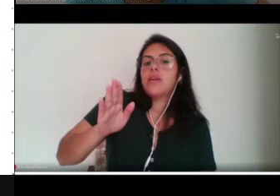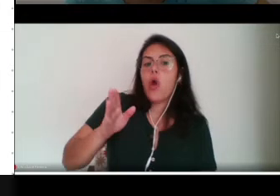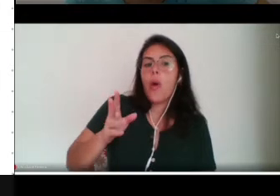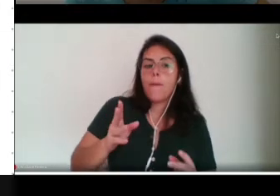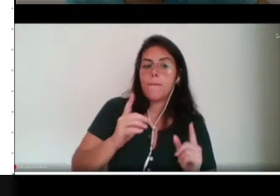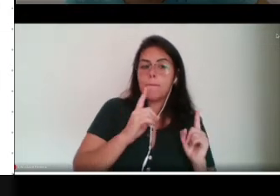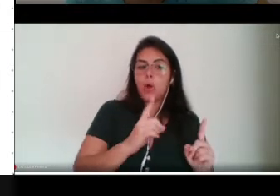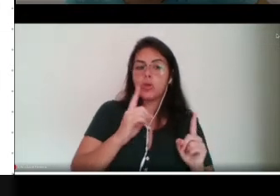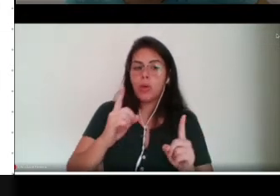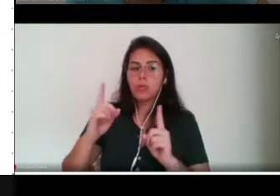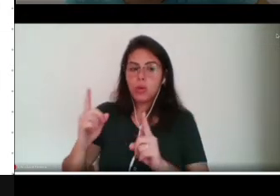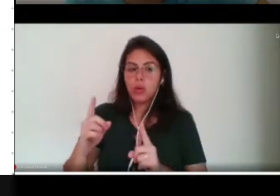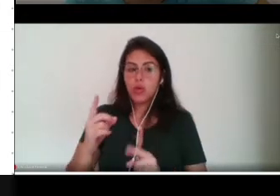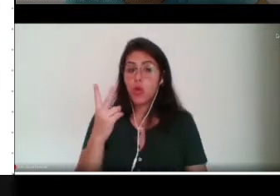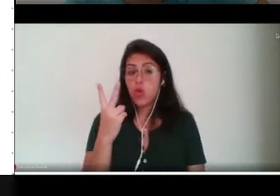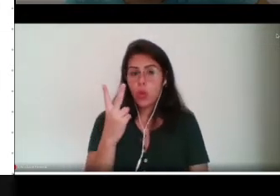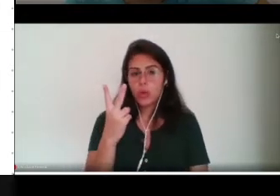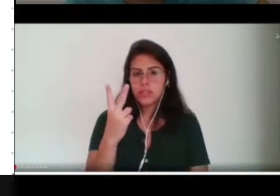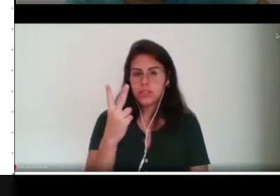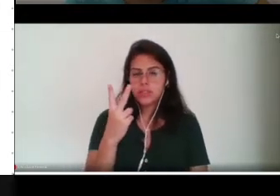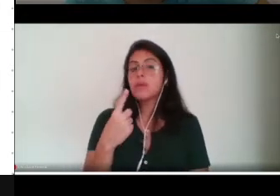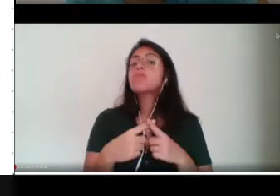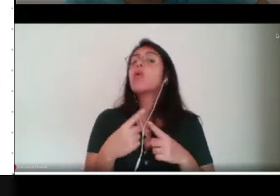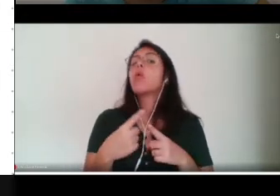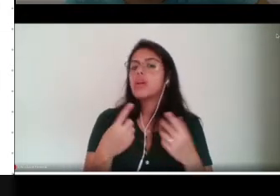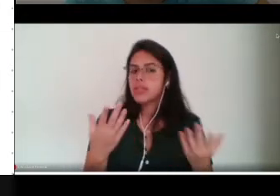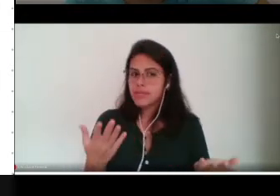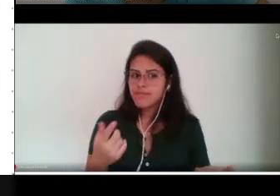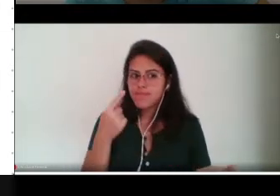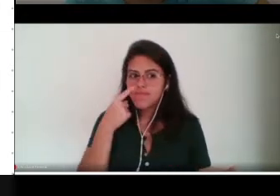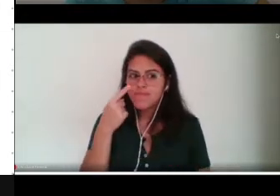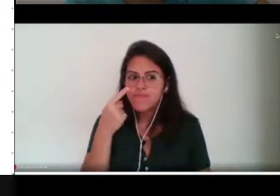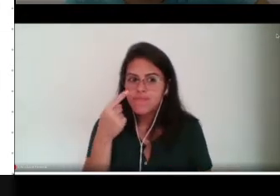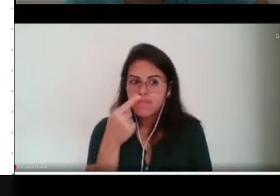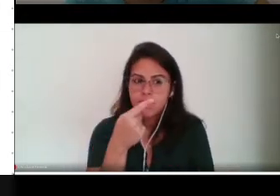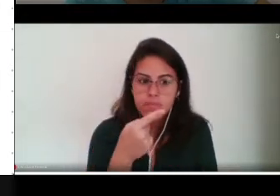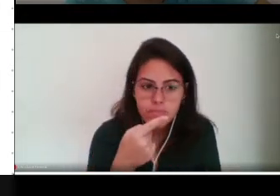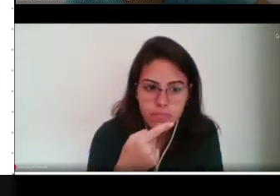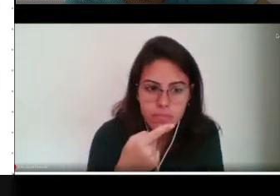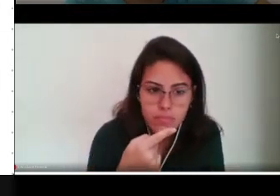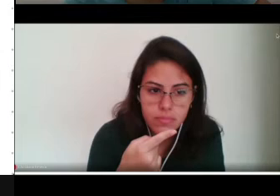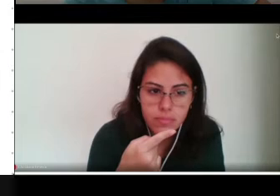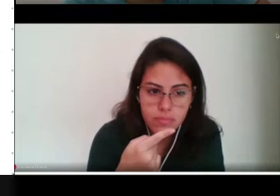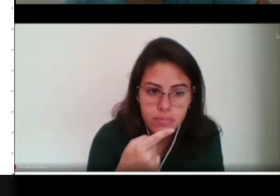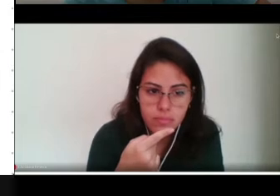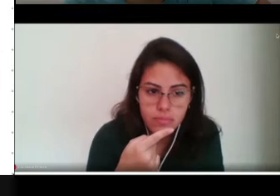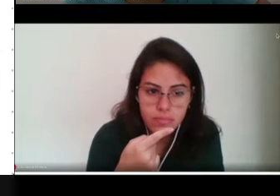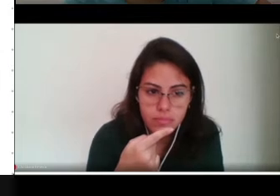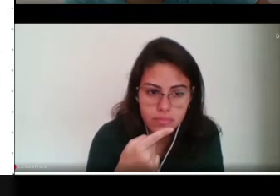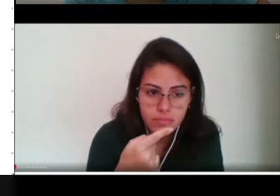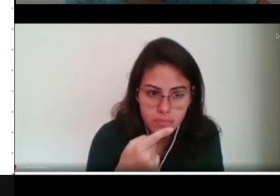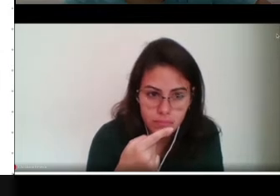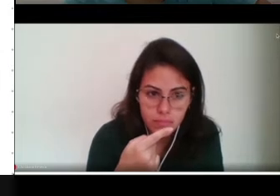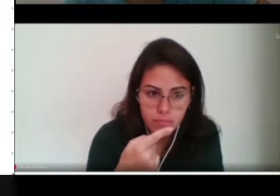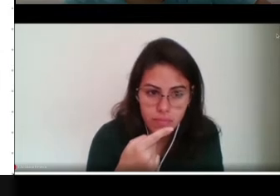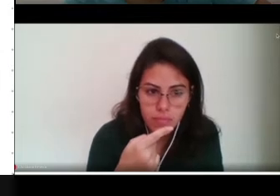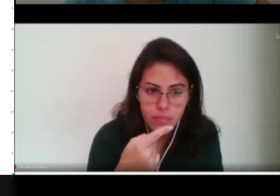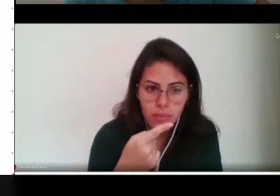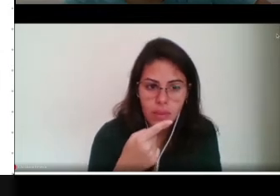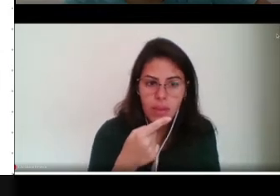Porque essa curva, ela faz mais ou menos assim, ó, né? Então, a inclinação aqui, ela tá